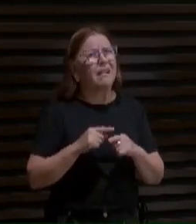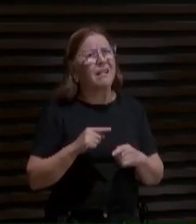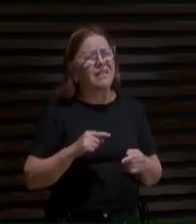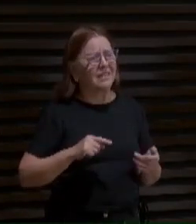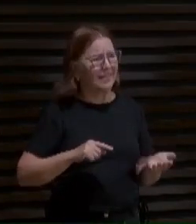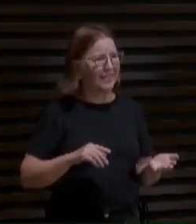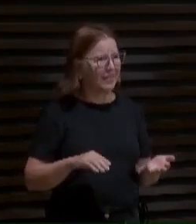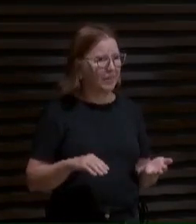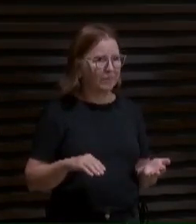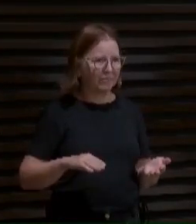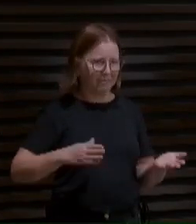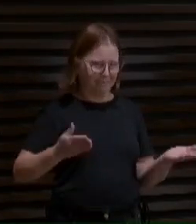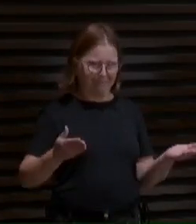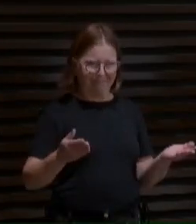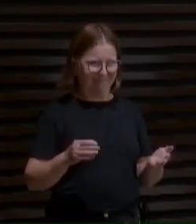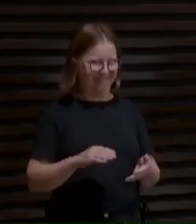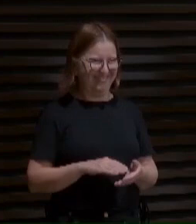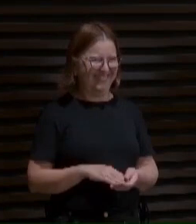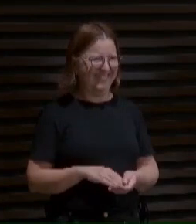pior.